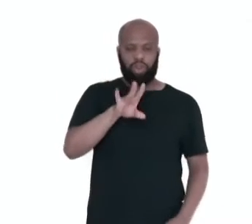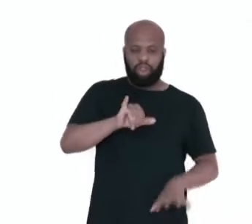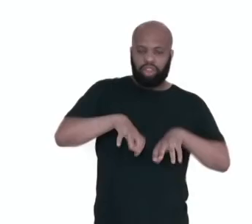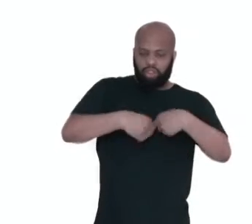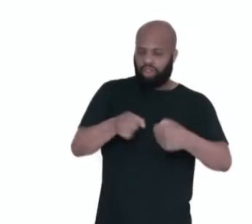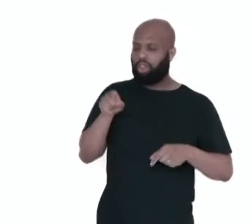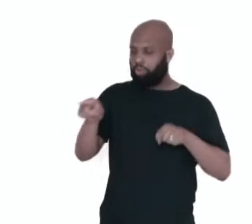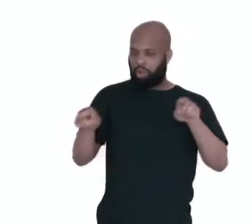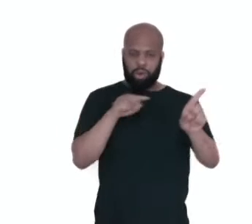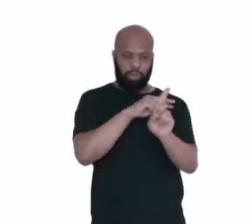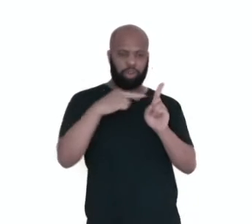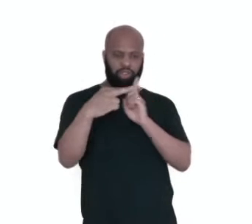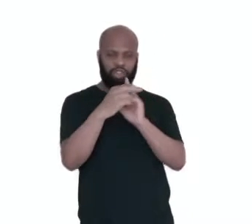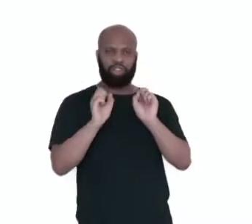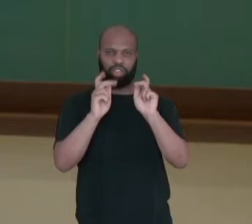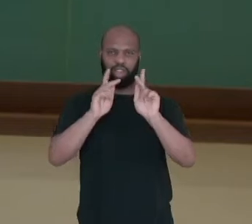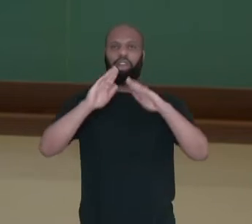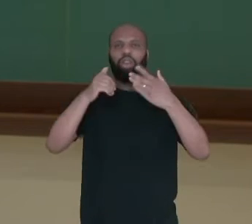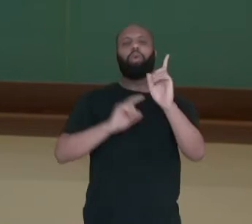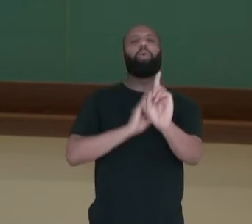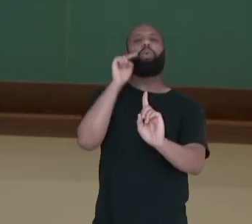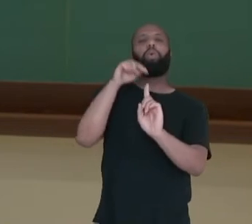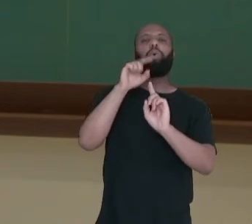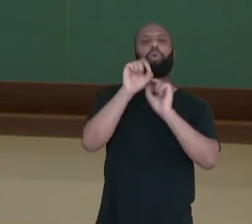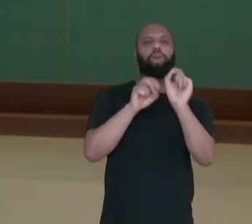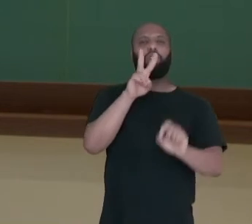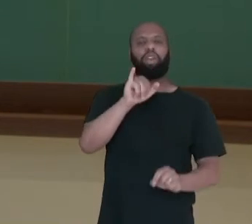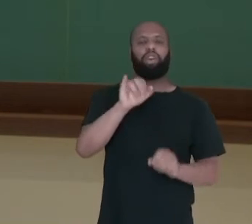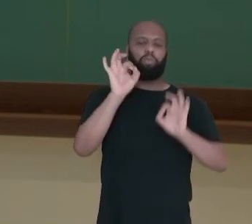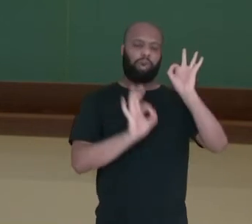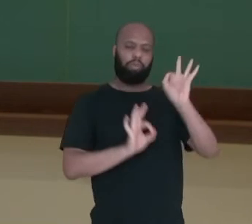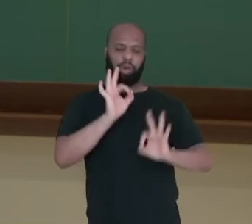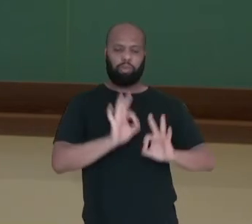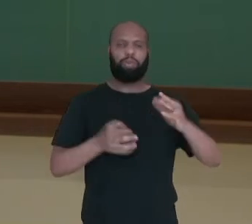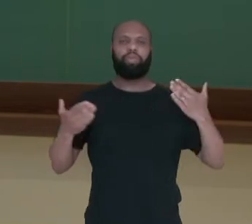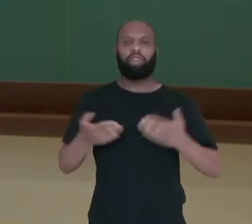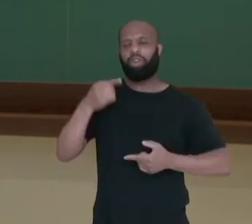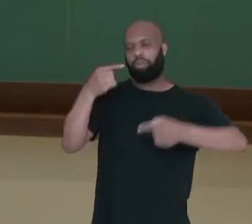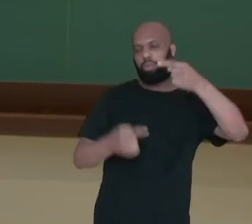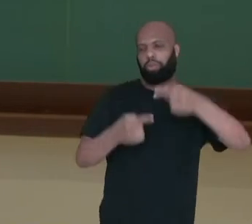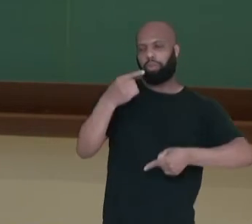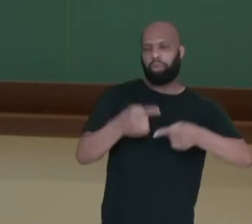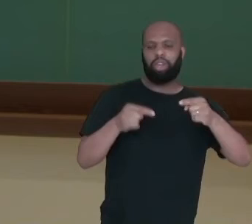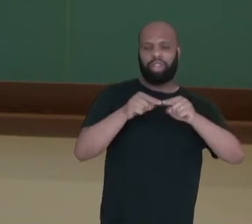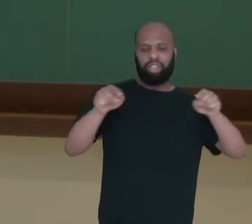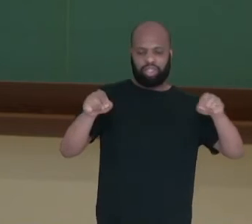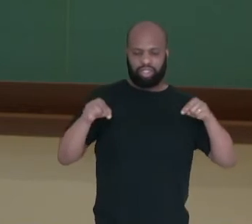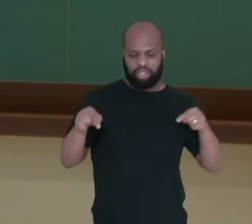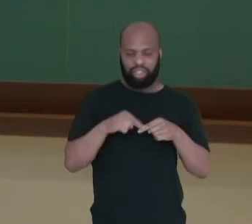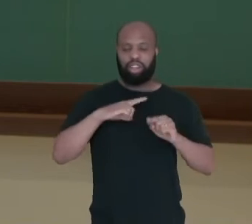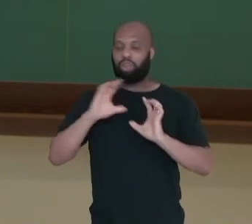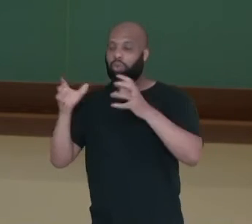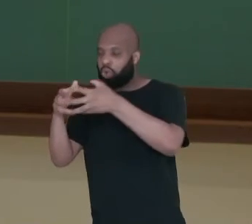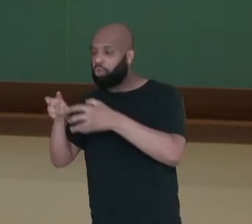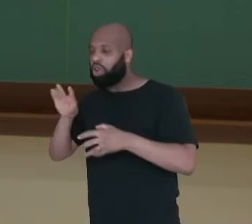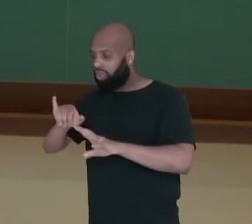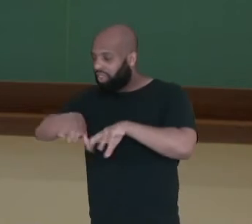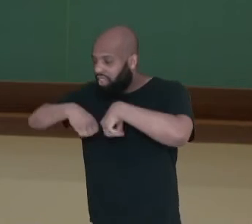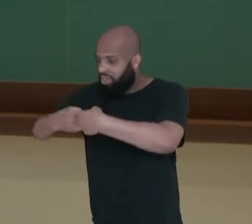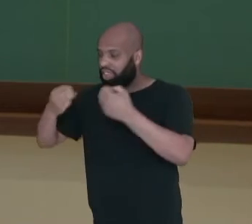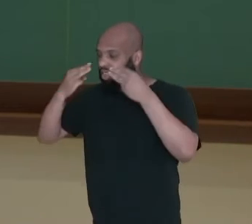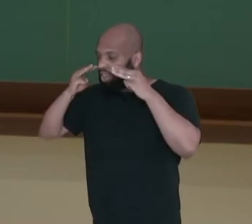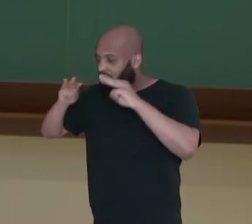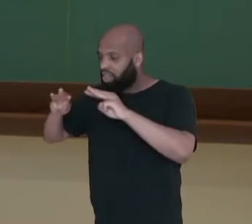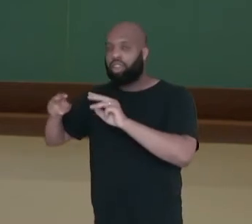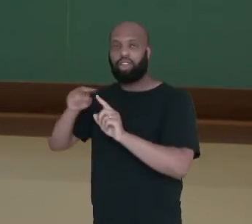defender ambas as posições. Então, a ideia aí é vocês organizarem um debate na turma, tá? Um grupo vai defender